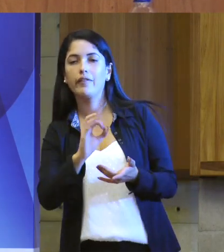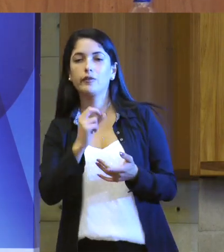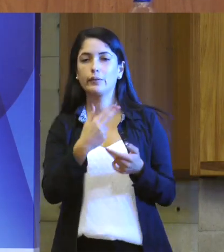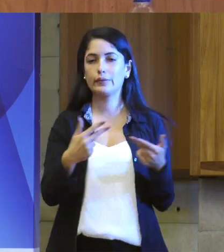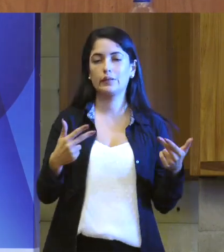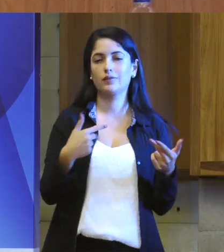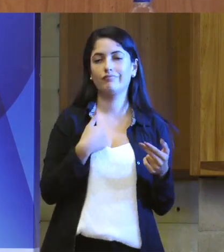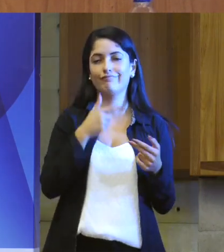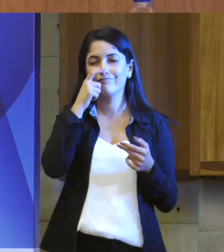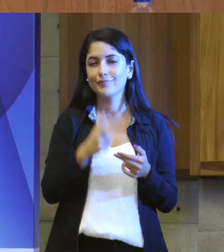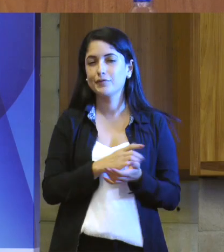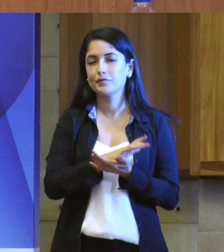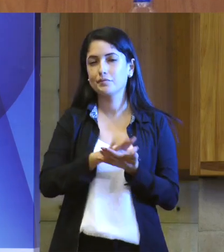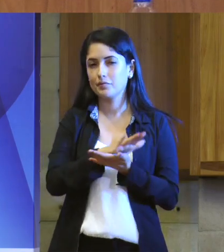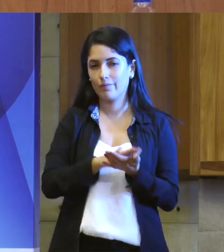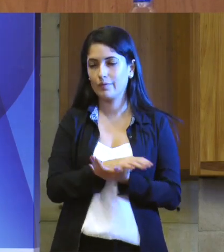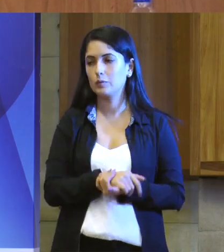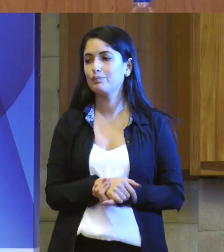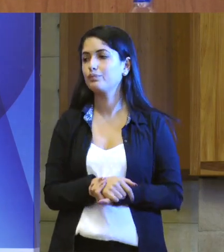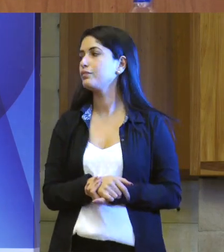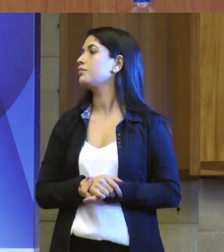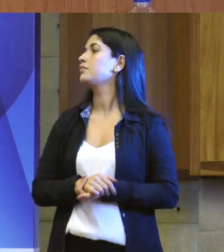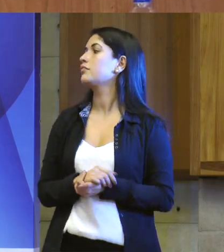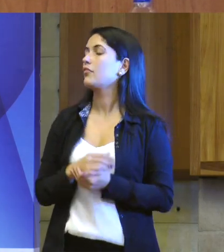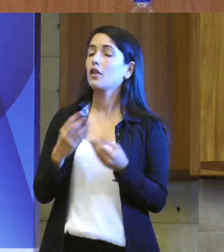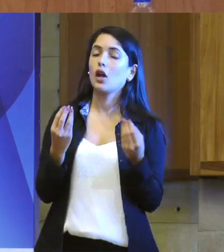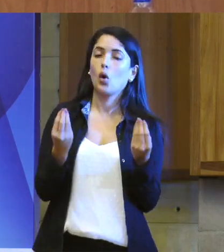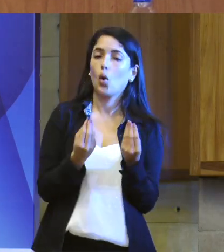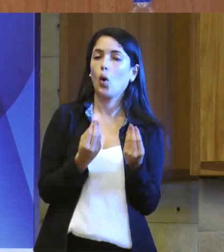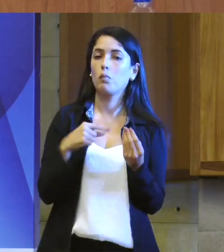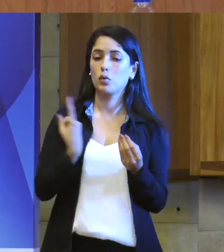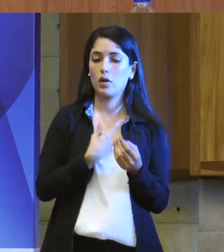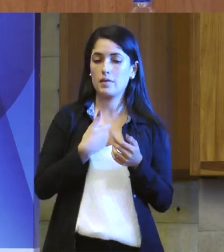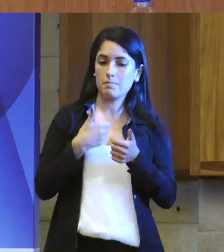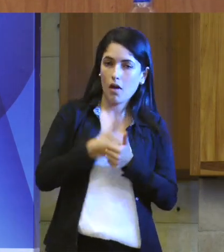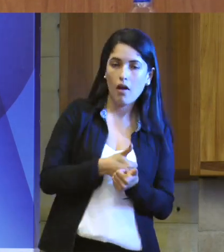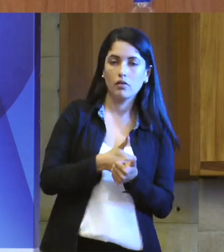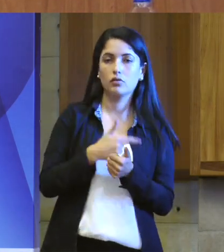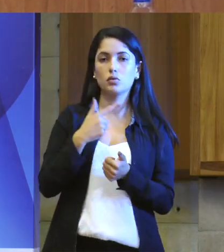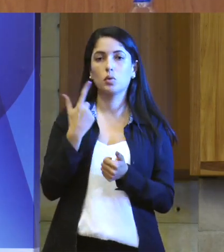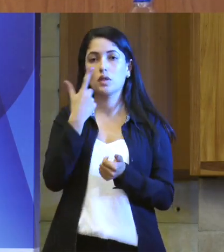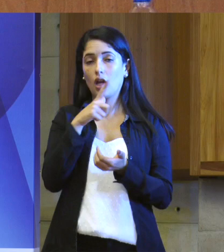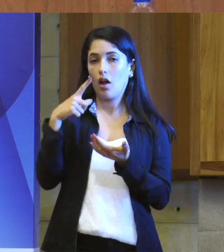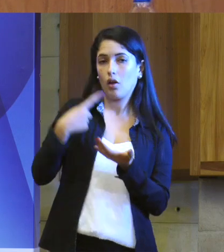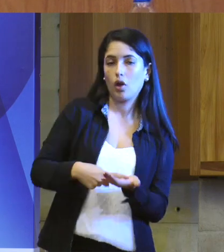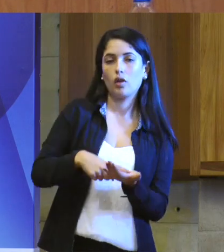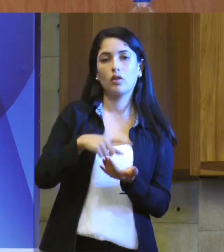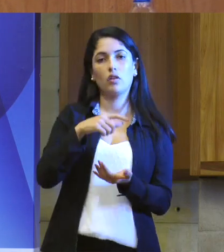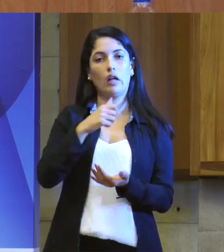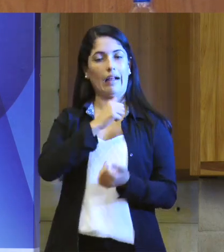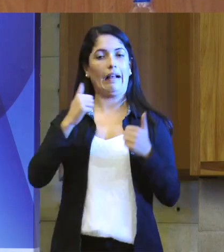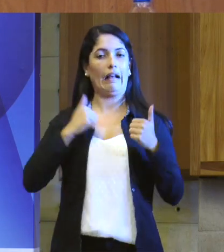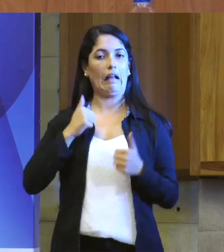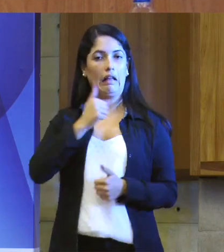preferências tarifárias restritas né com o perto estamos de acordo com atores como canadá ft coreia do